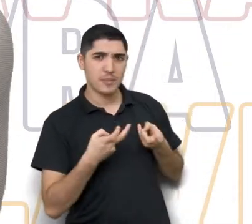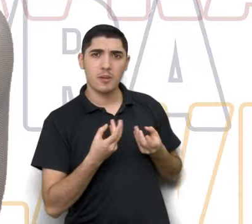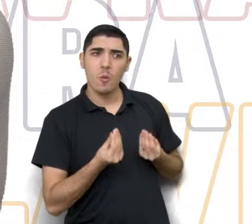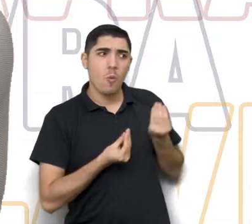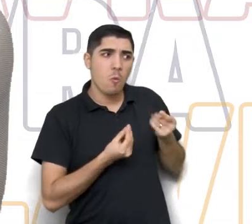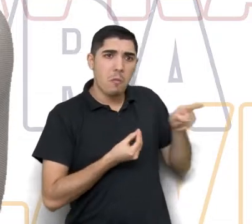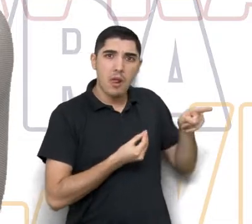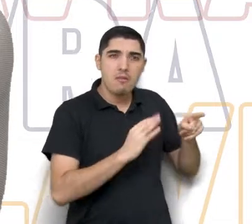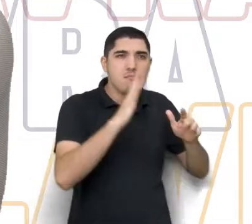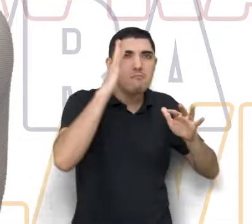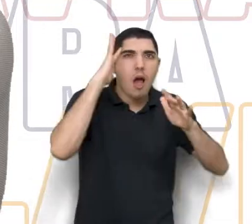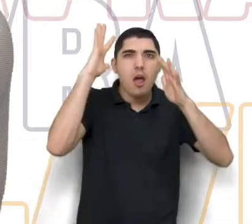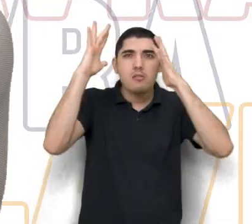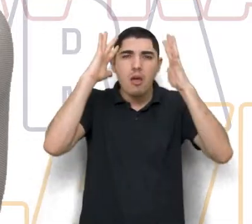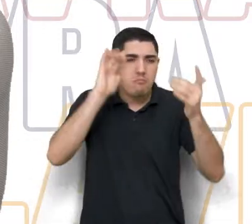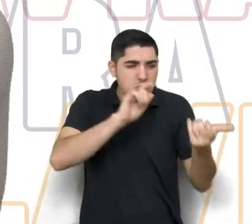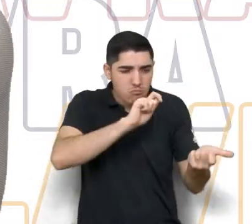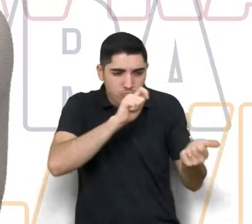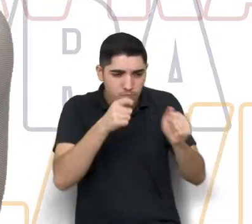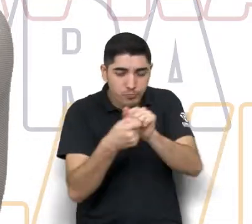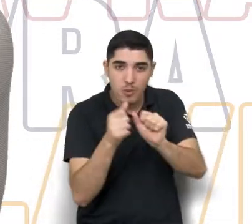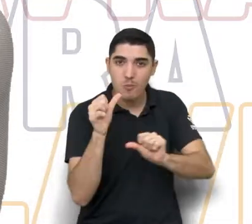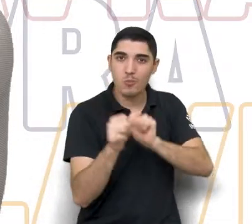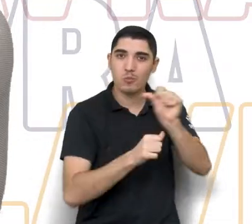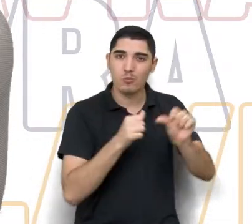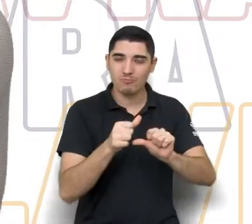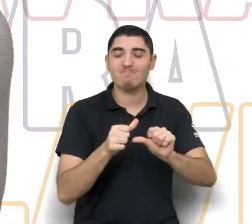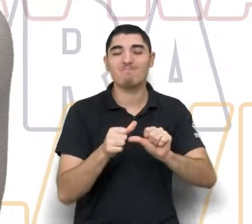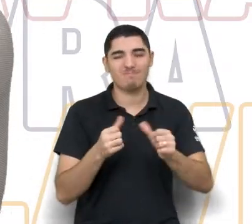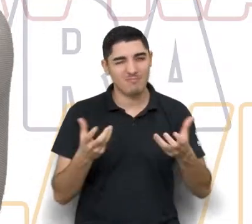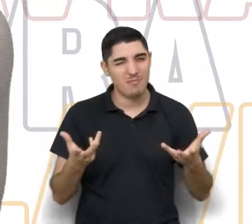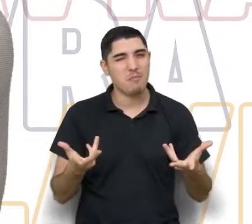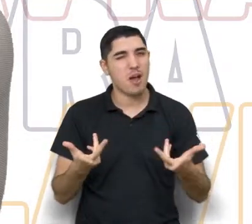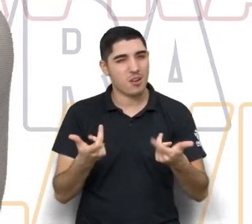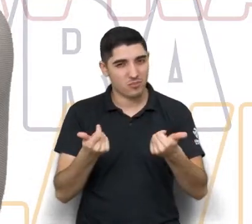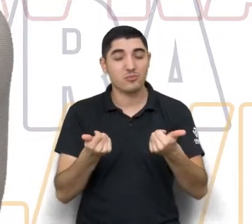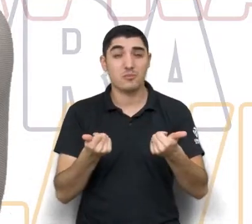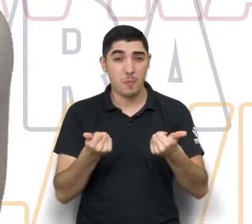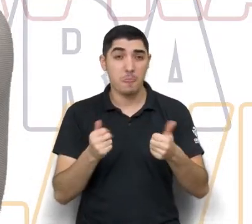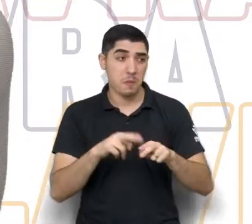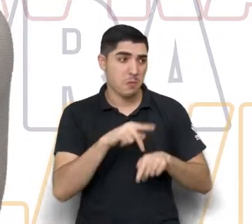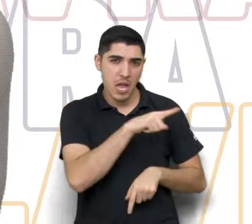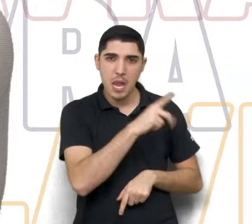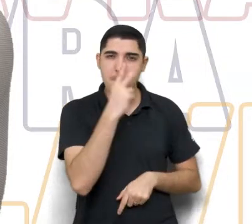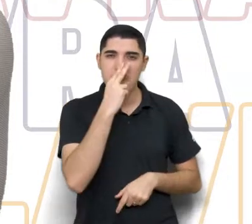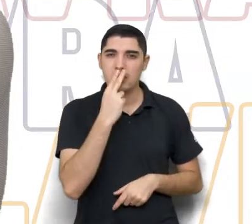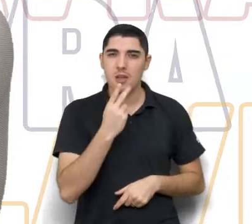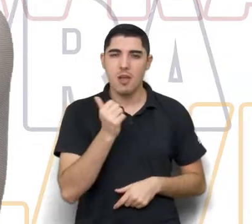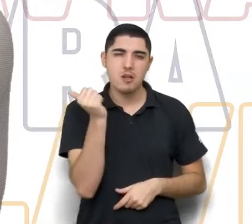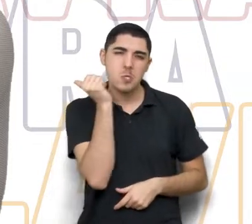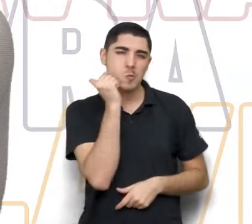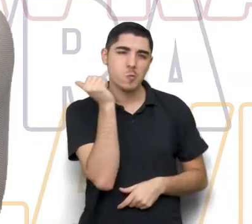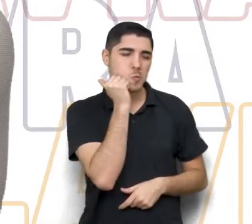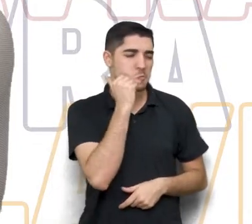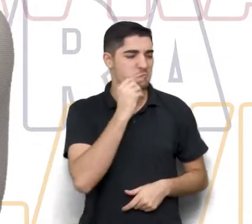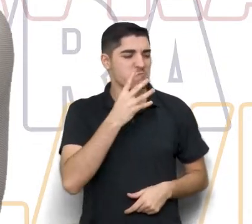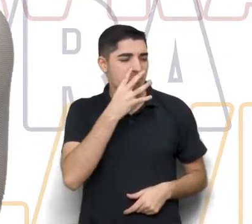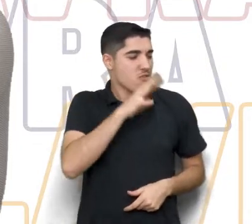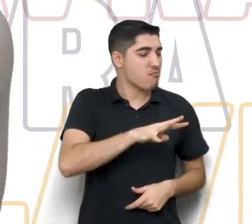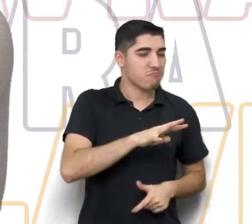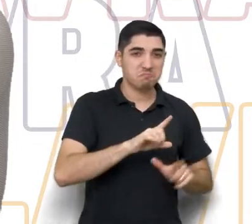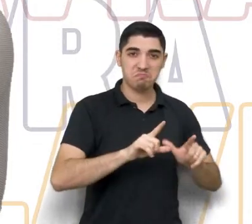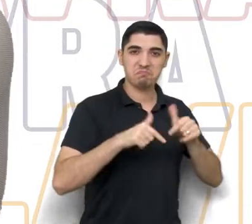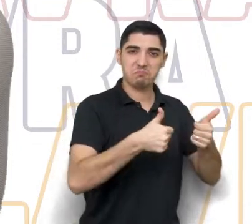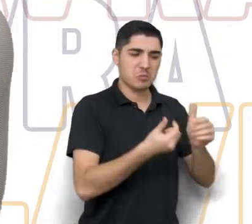forma poética, né? Quer dizer, é maravilhoso, né? Ousado, atrevido, né? Insinuante na forma